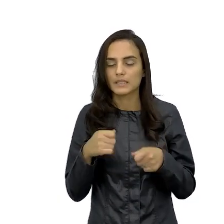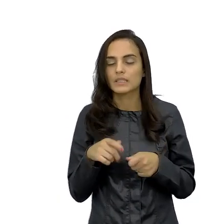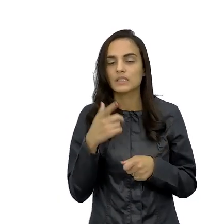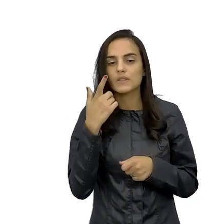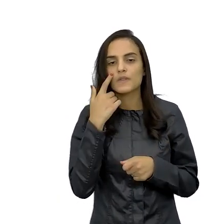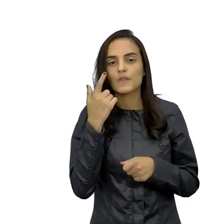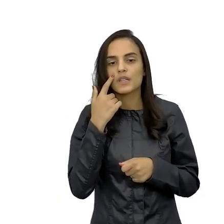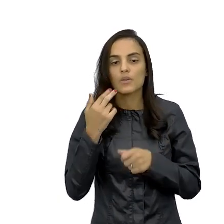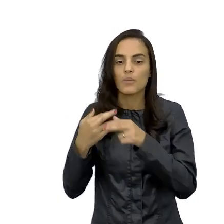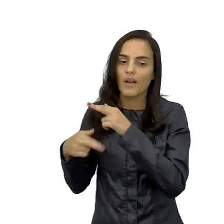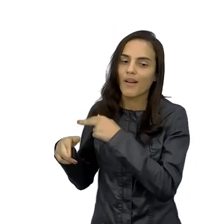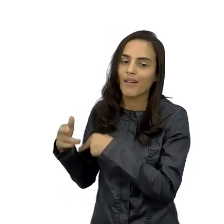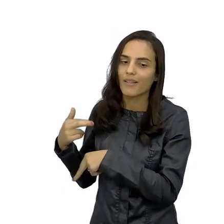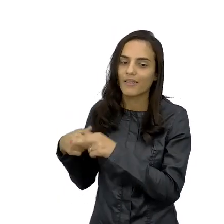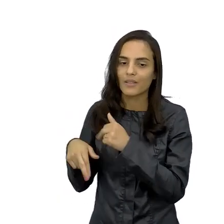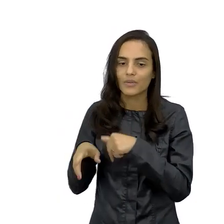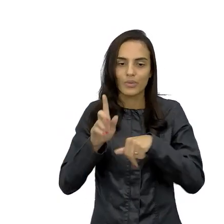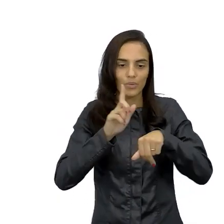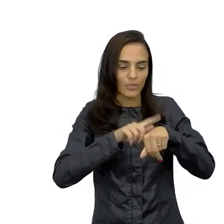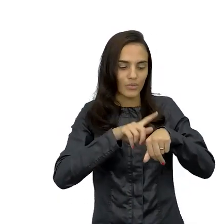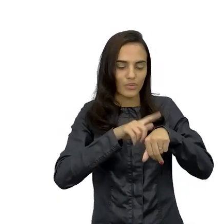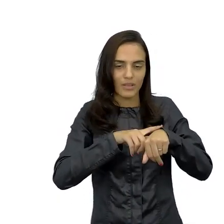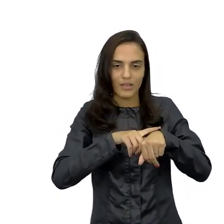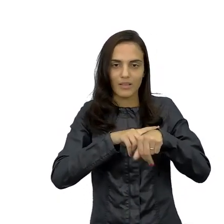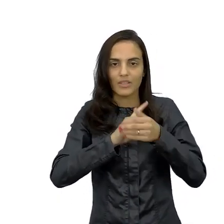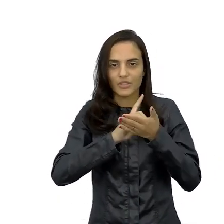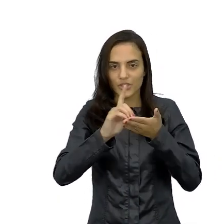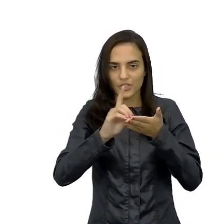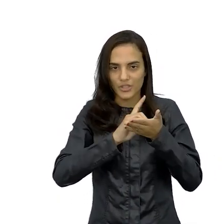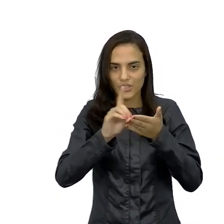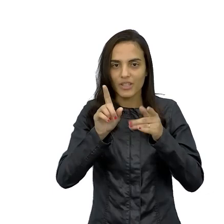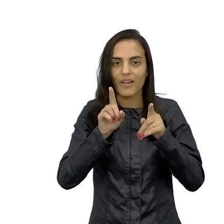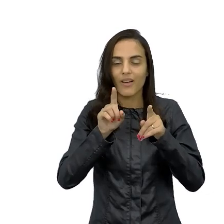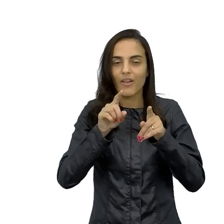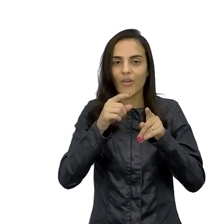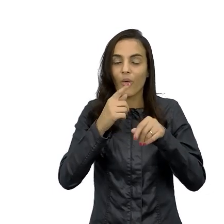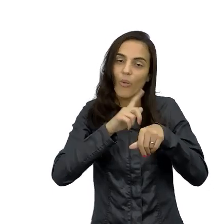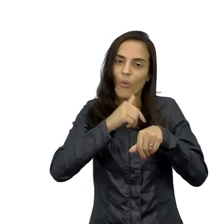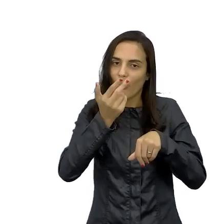ali uma relação entre o relógio analógico e o relógio digital.